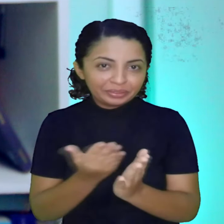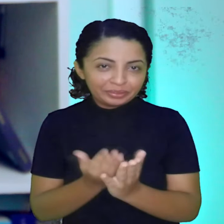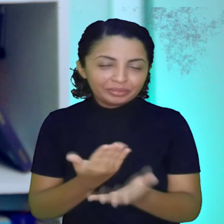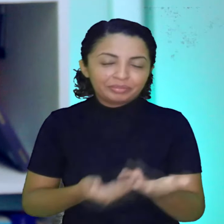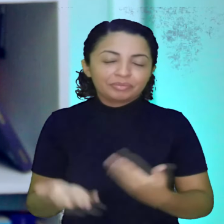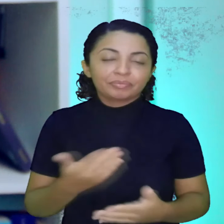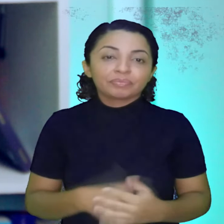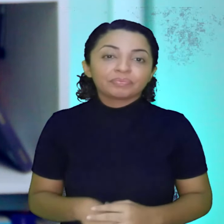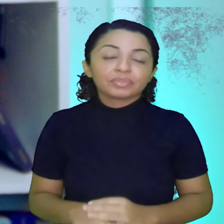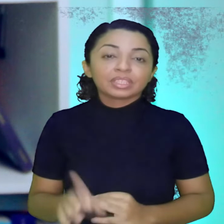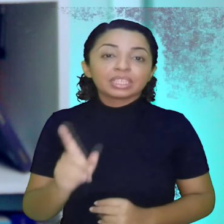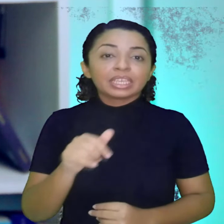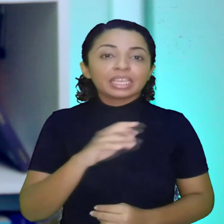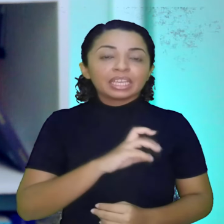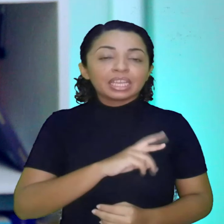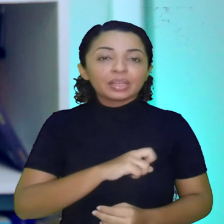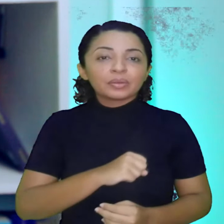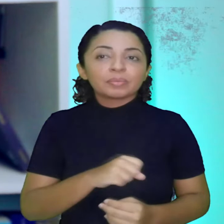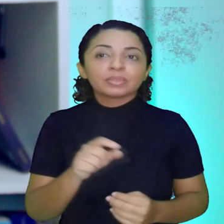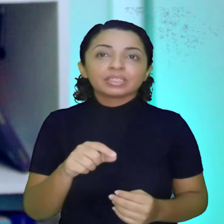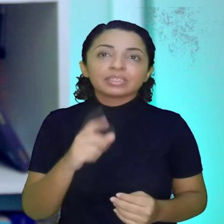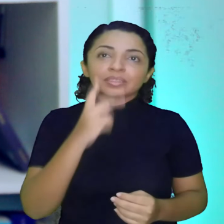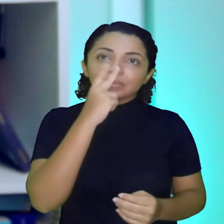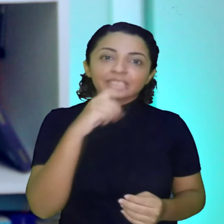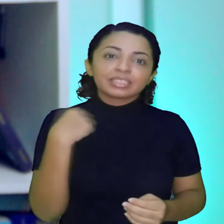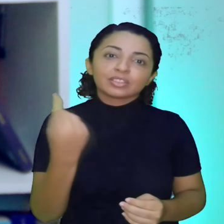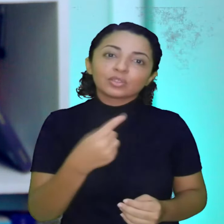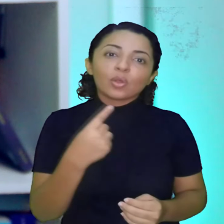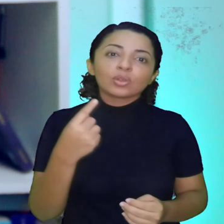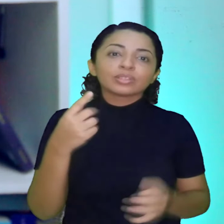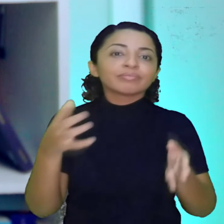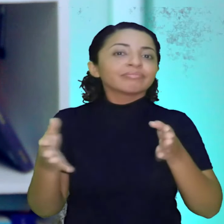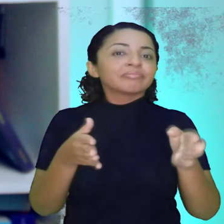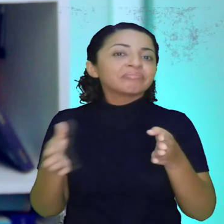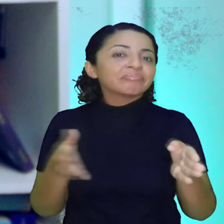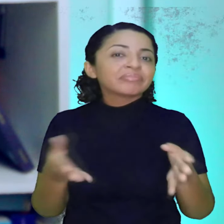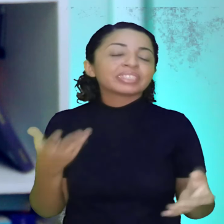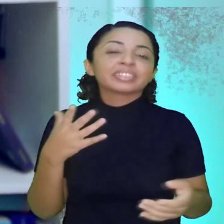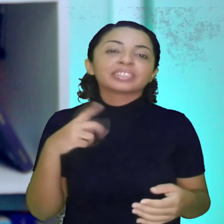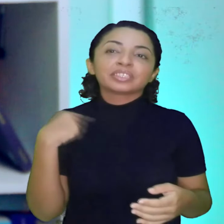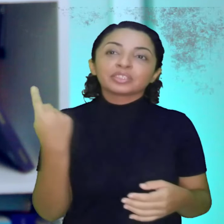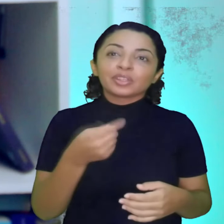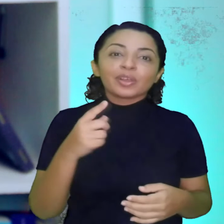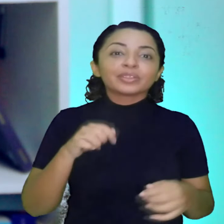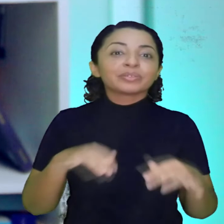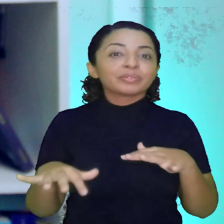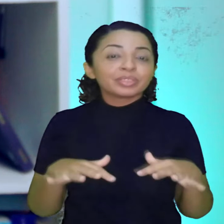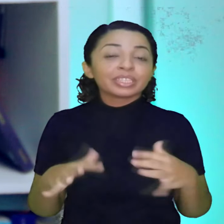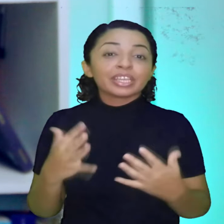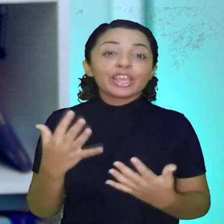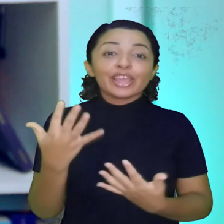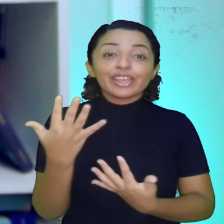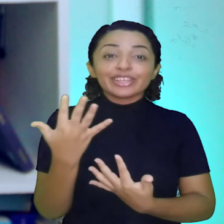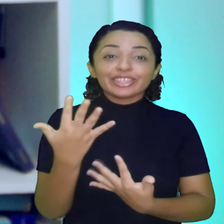romance, vamos dizer, um romance dos nossos tempos. Esse é um romance atualíssimo da nossa dinâmica, dessa